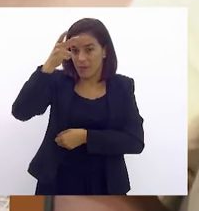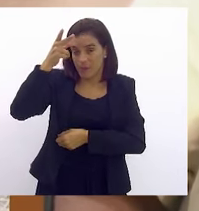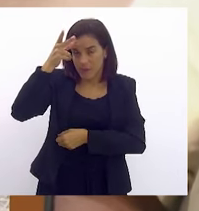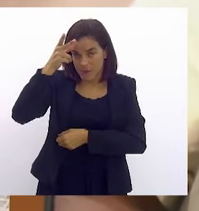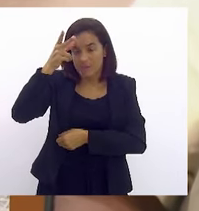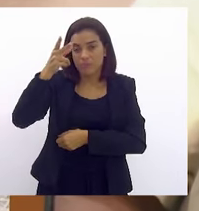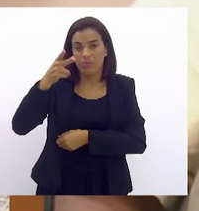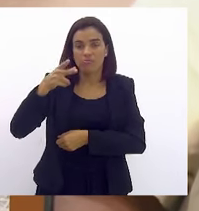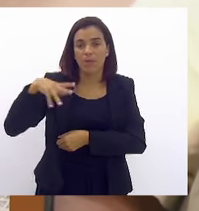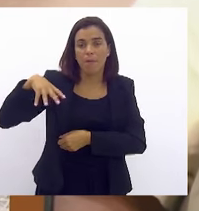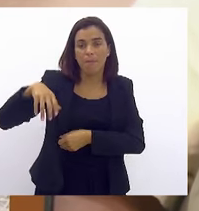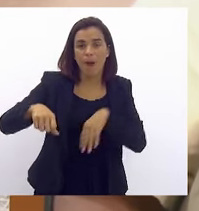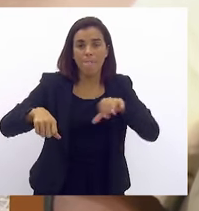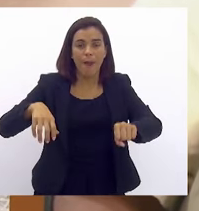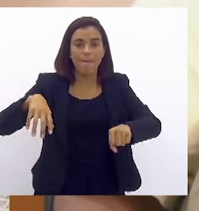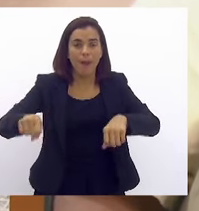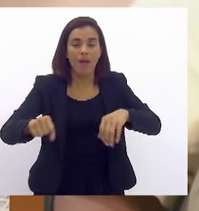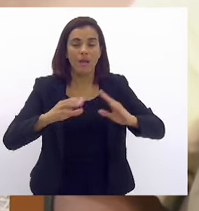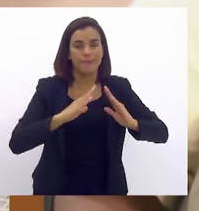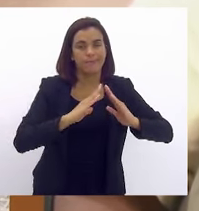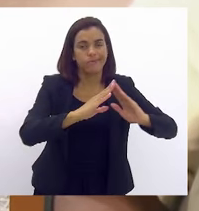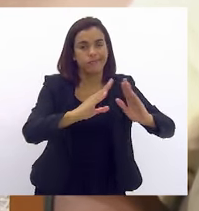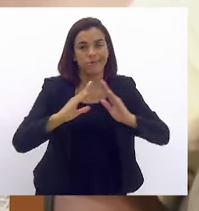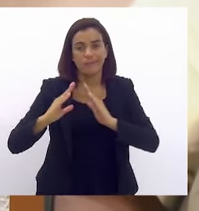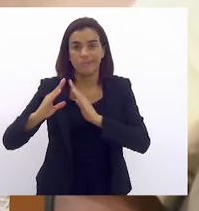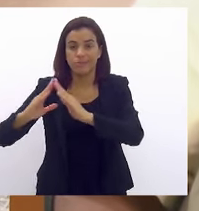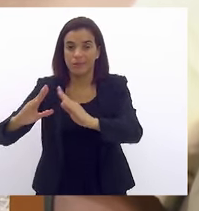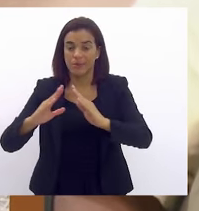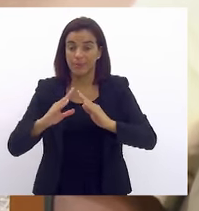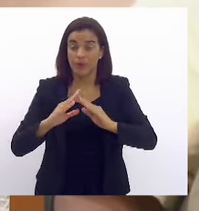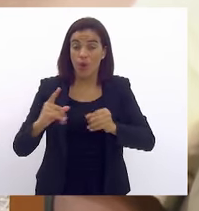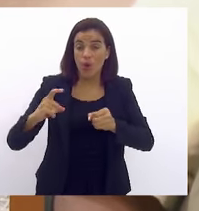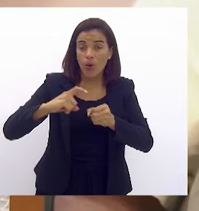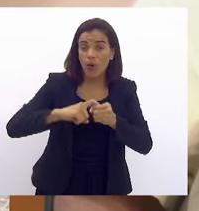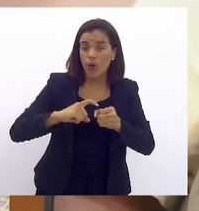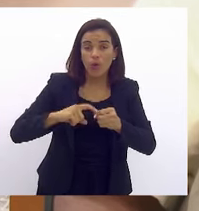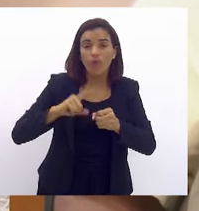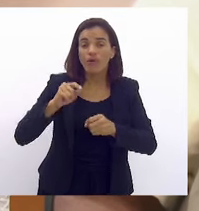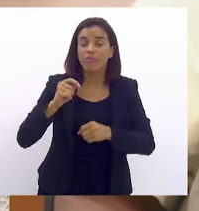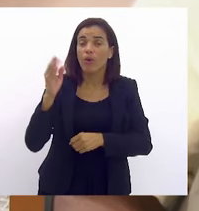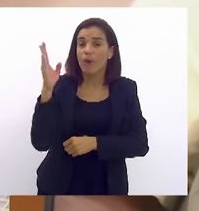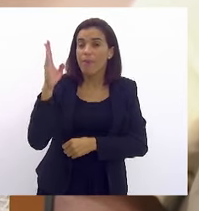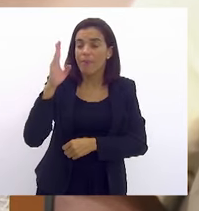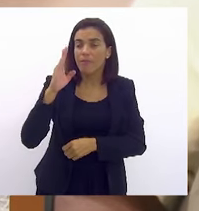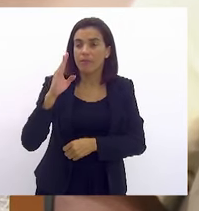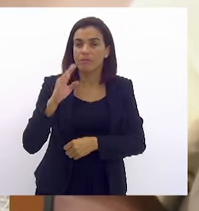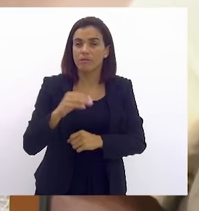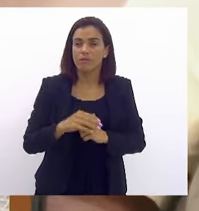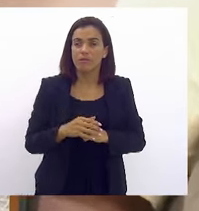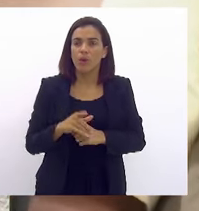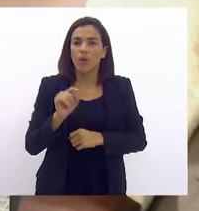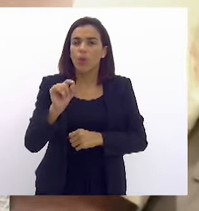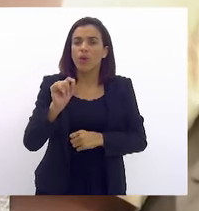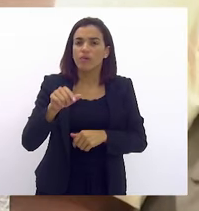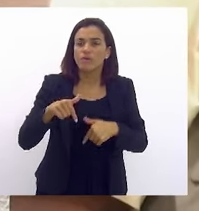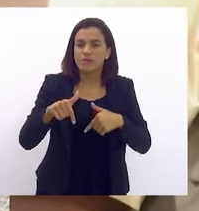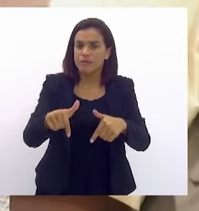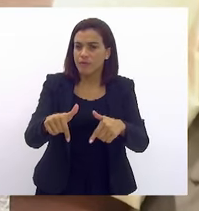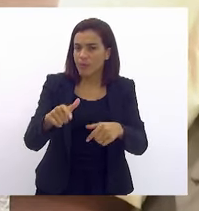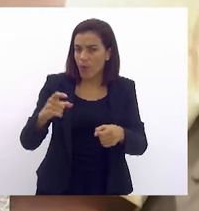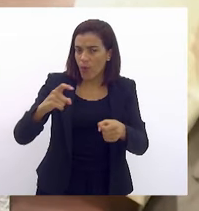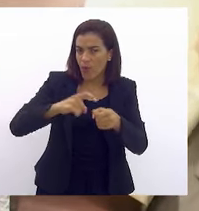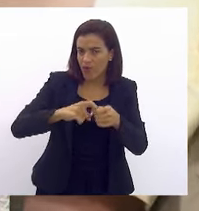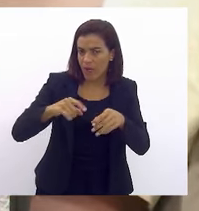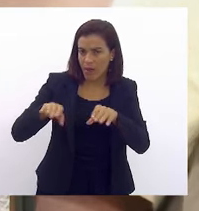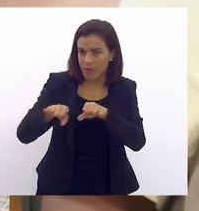ocupação urbana, né? O convênio, na verdade, ele vem para dar celeridade. Só para deixar claro, o que vocês fizeram foi o convênio padrão do